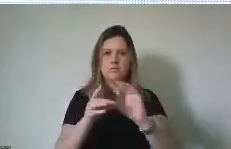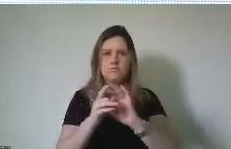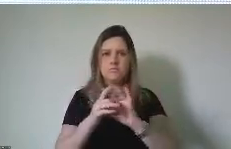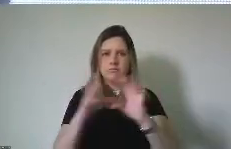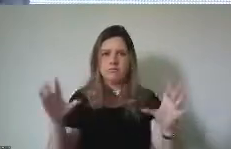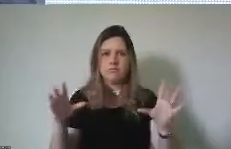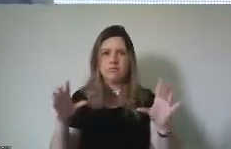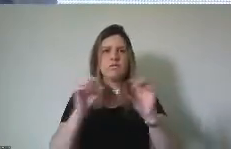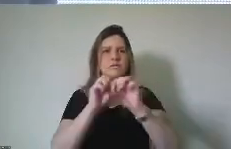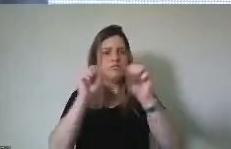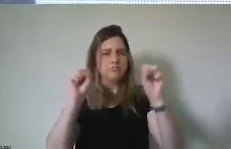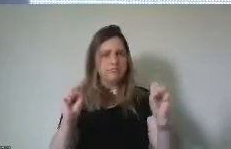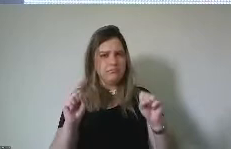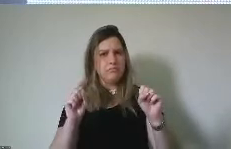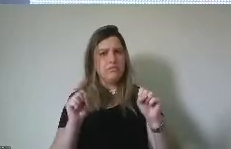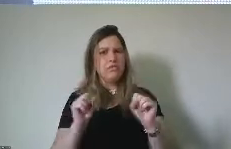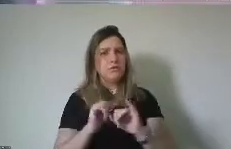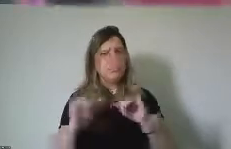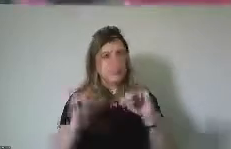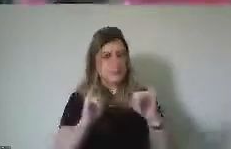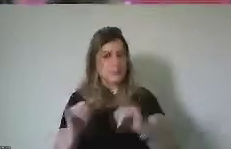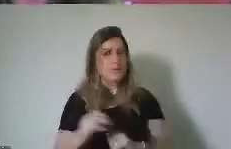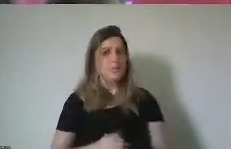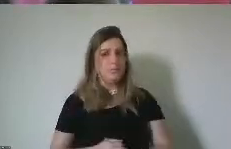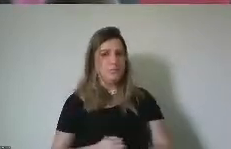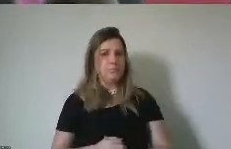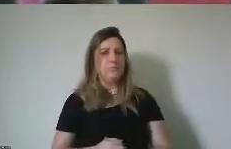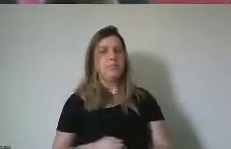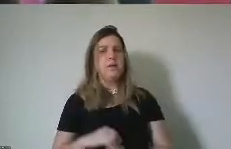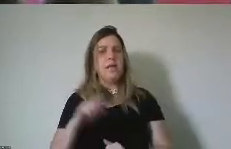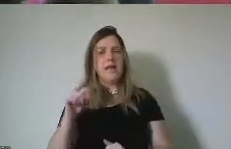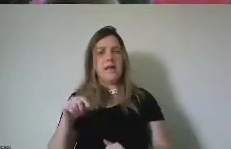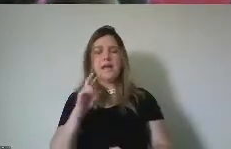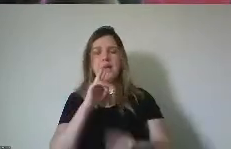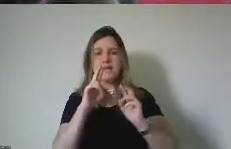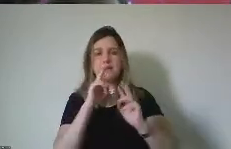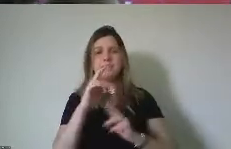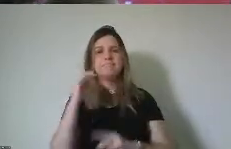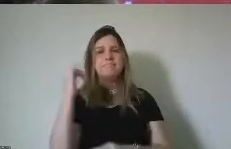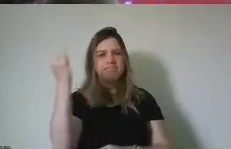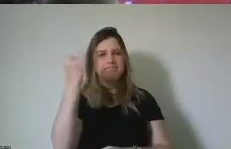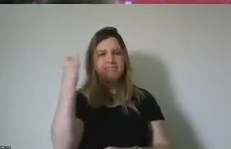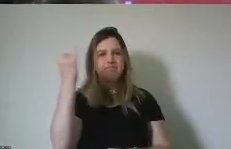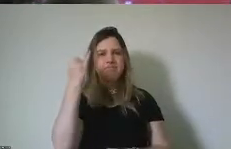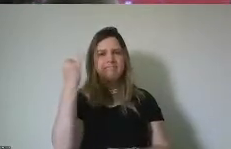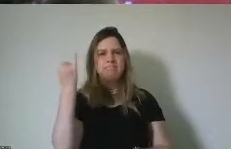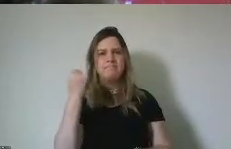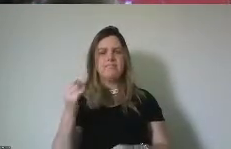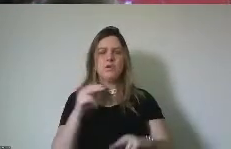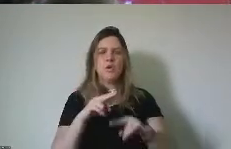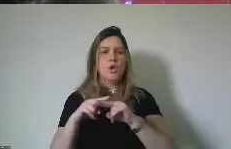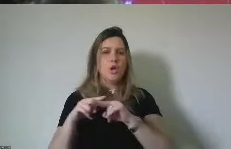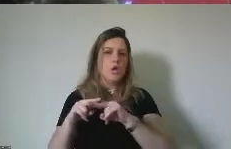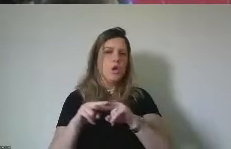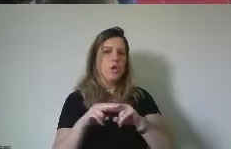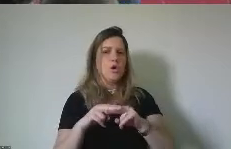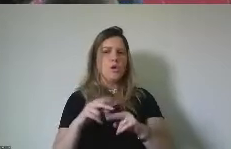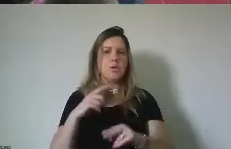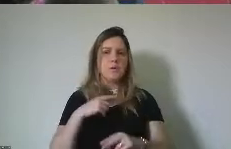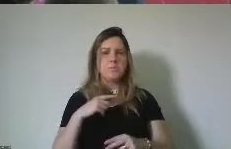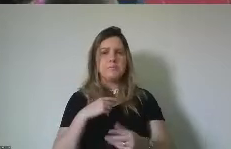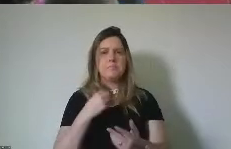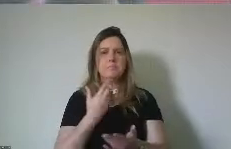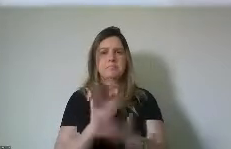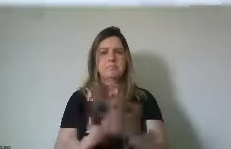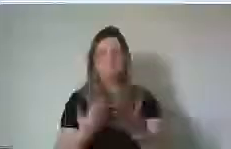transmissão Então essa é uma informação muito importante a da rede hoje vendendo sua grande